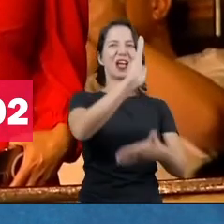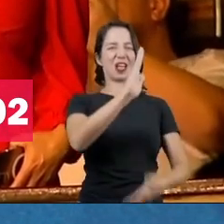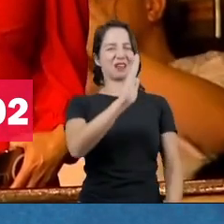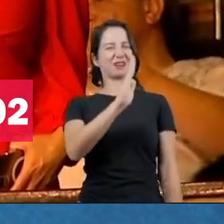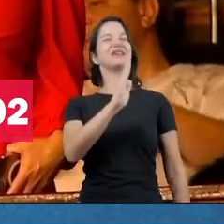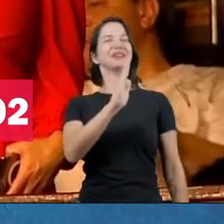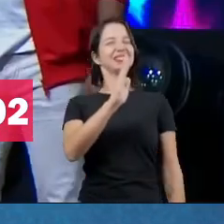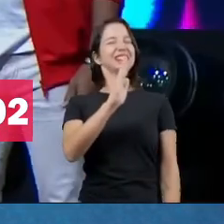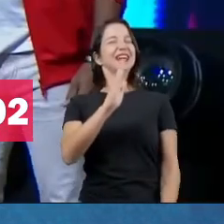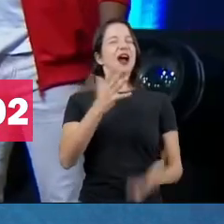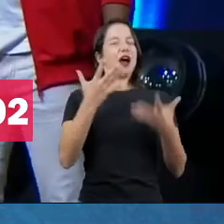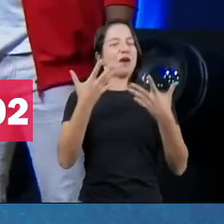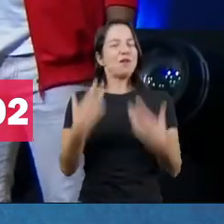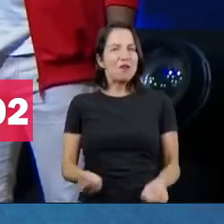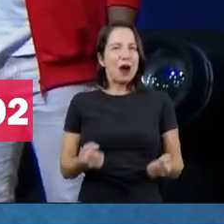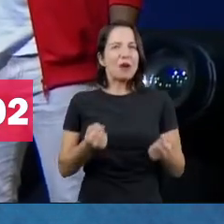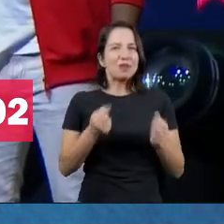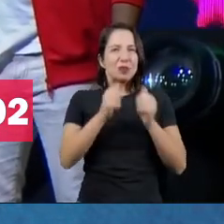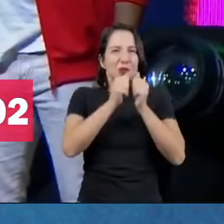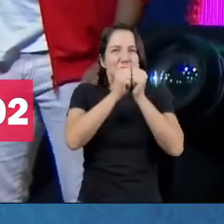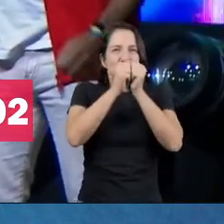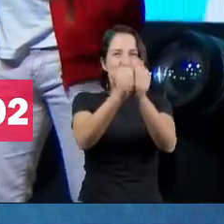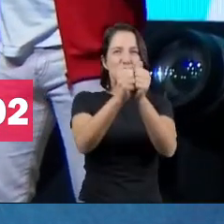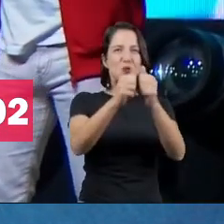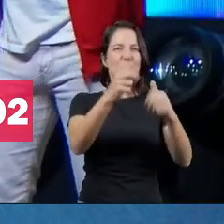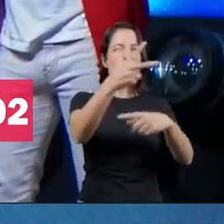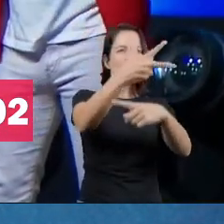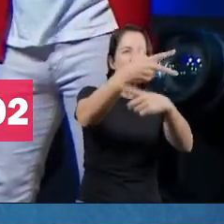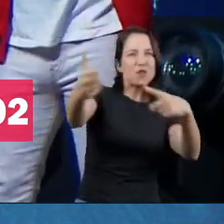Gente lá no Paraná, do lado bom da história, do lado